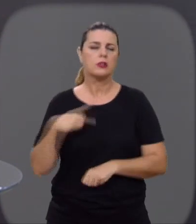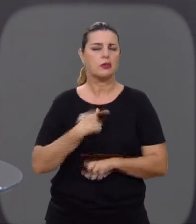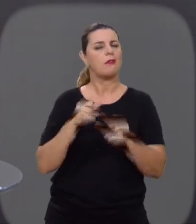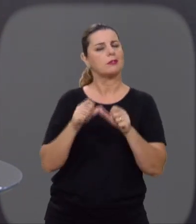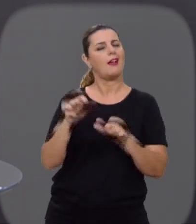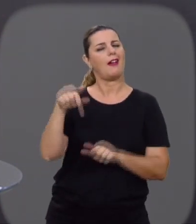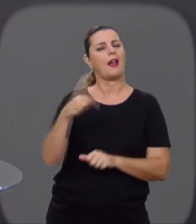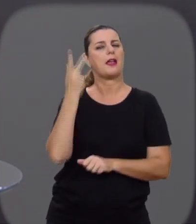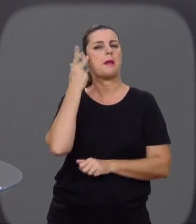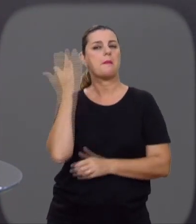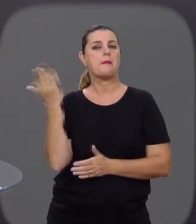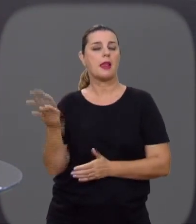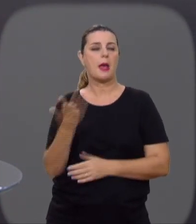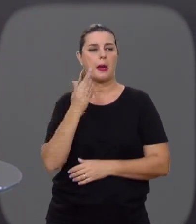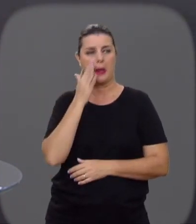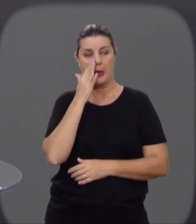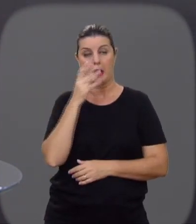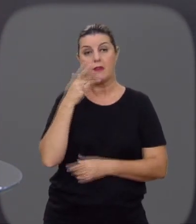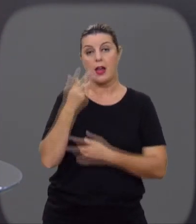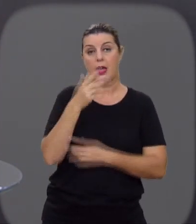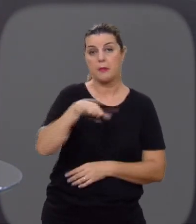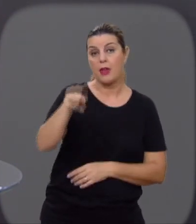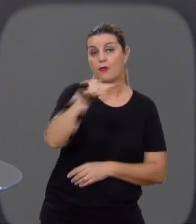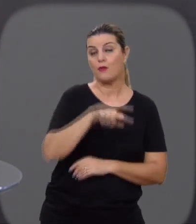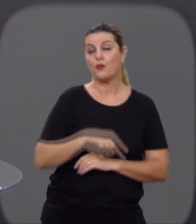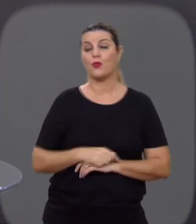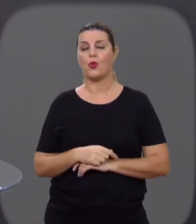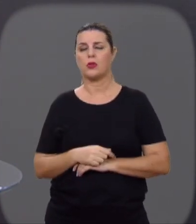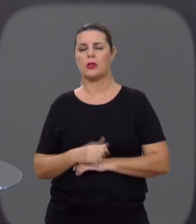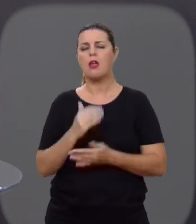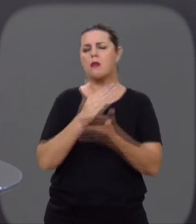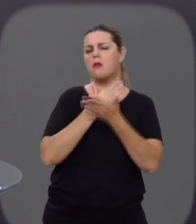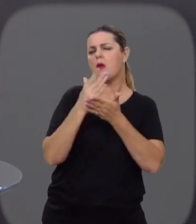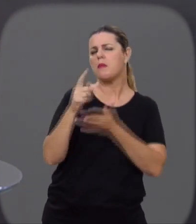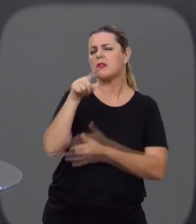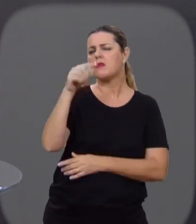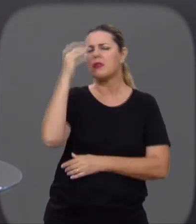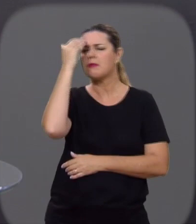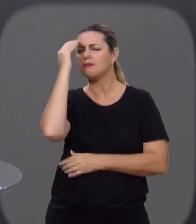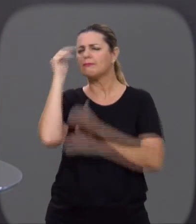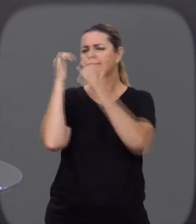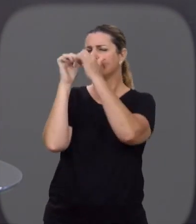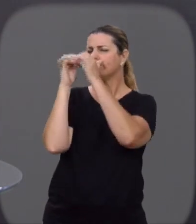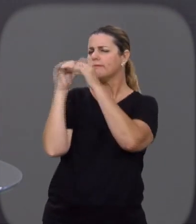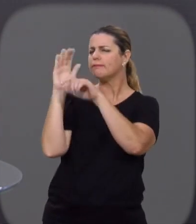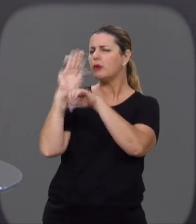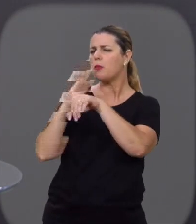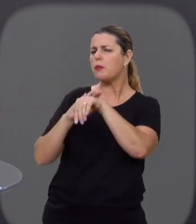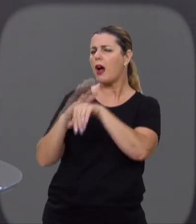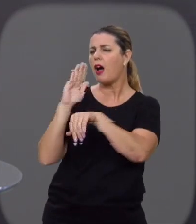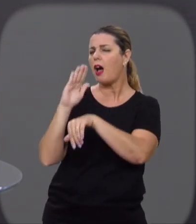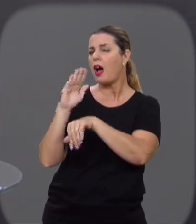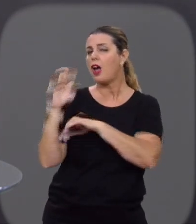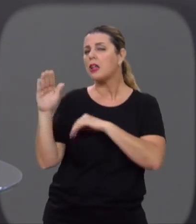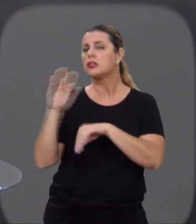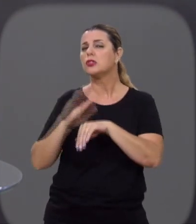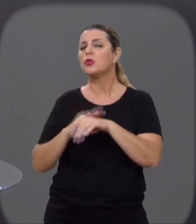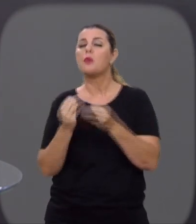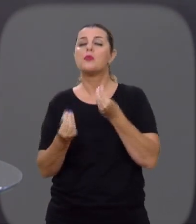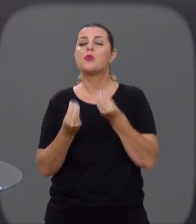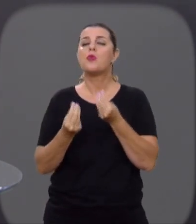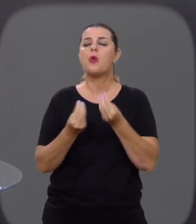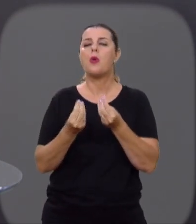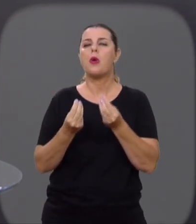aqui justamente para falar sobre isso e começar a fazer você pensar um pouco como isso pode se dar dentro